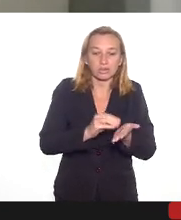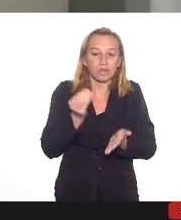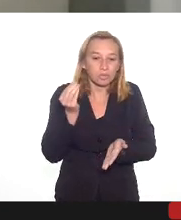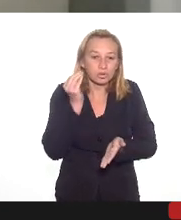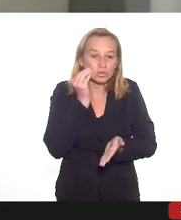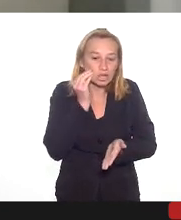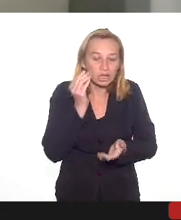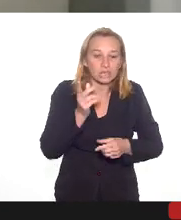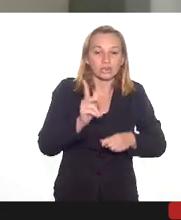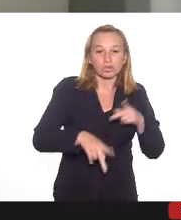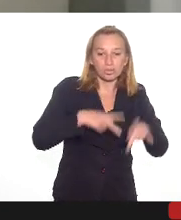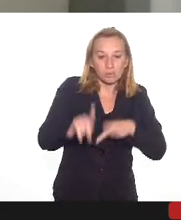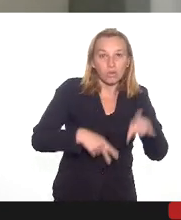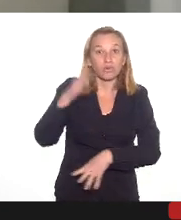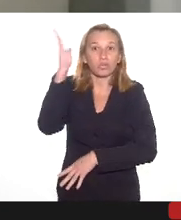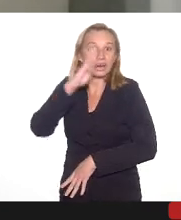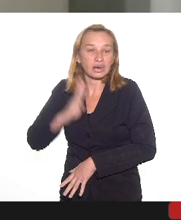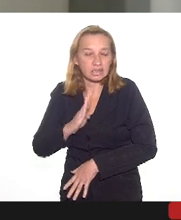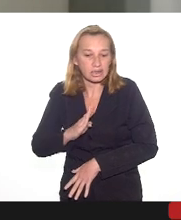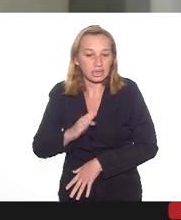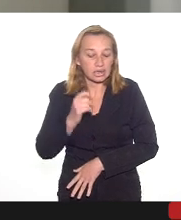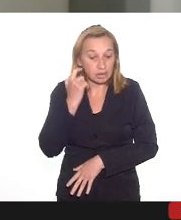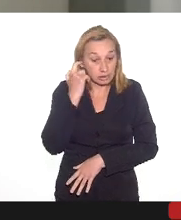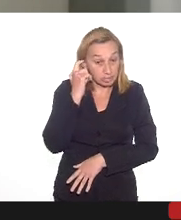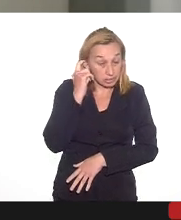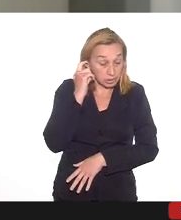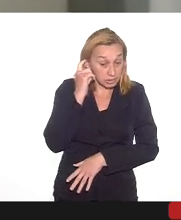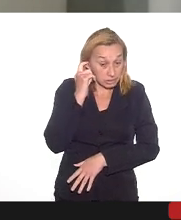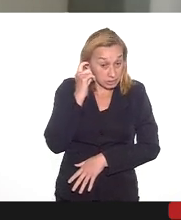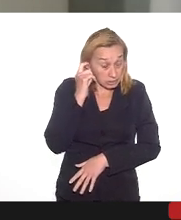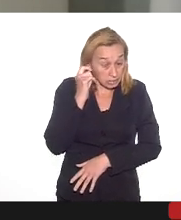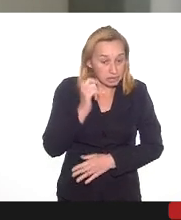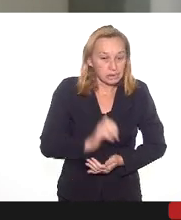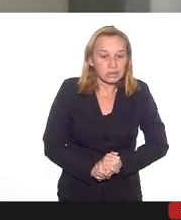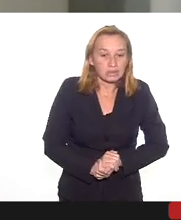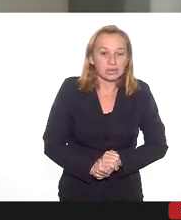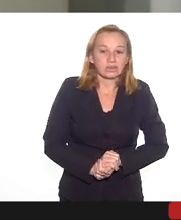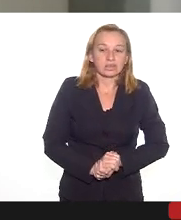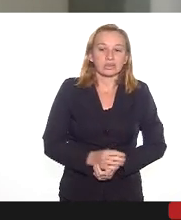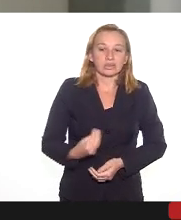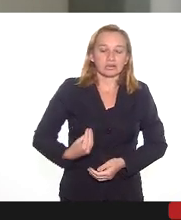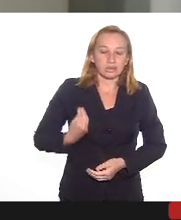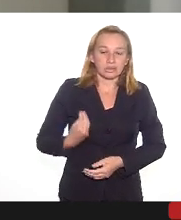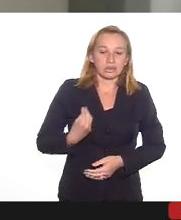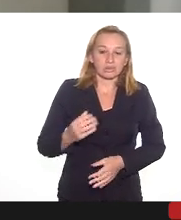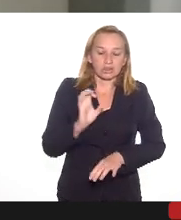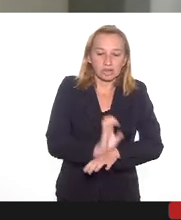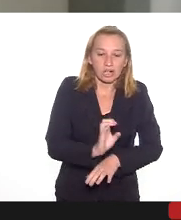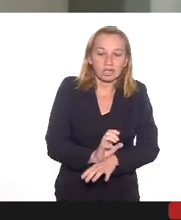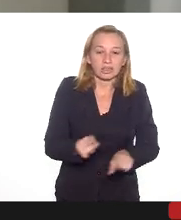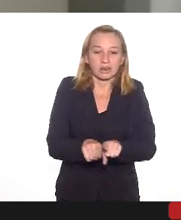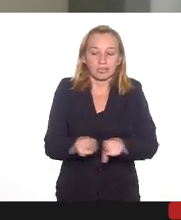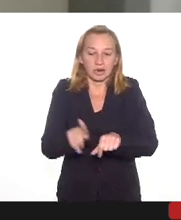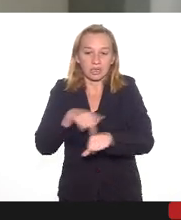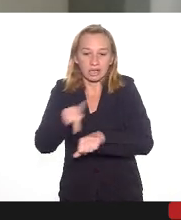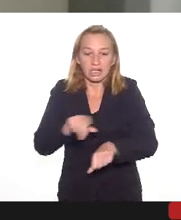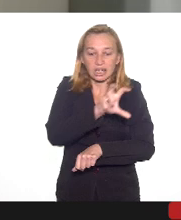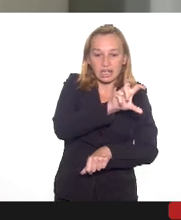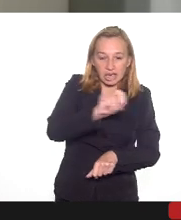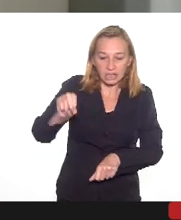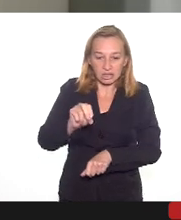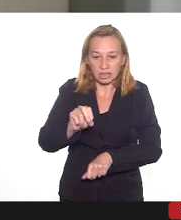da população brasileira no atual cenário do estado e do país. 501 vagas, 25